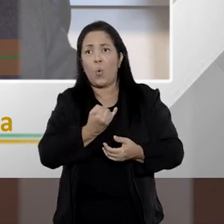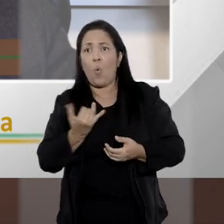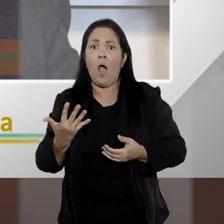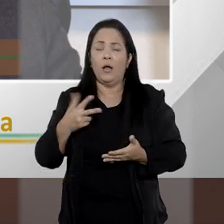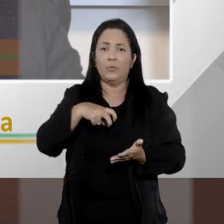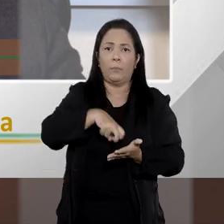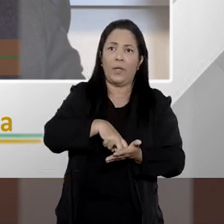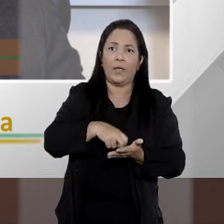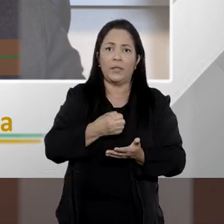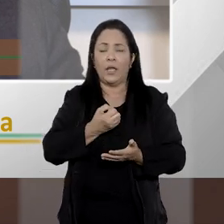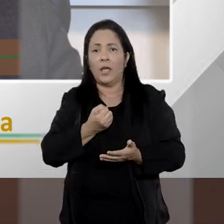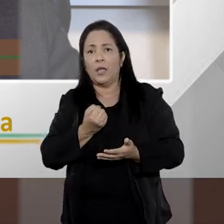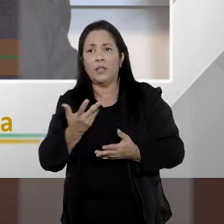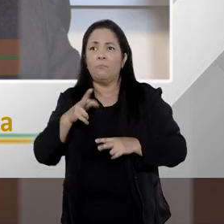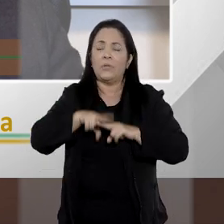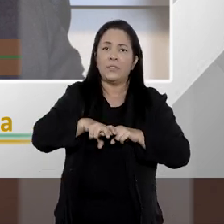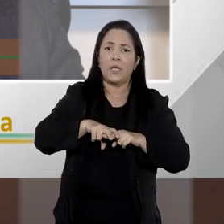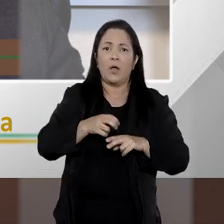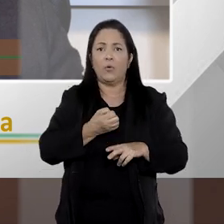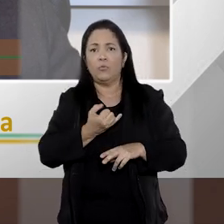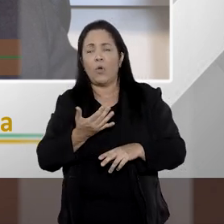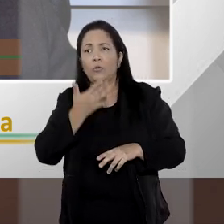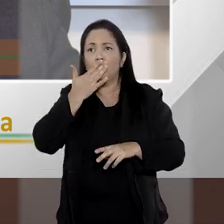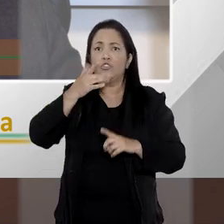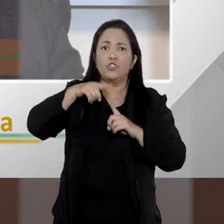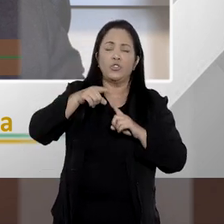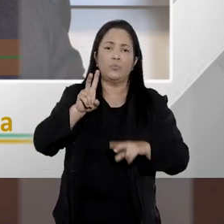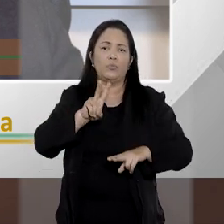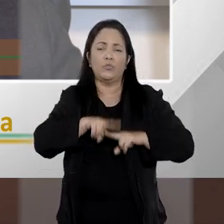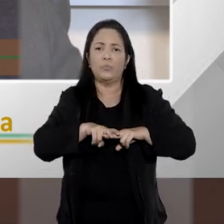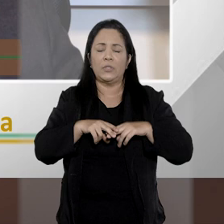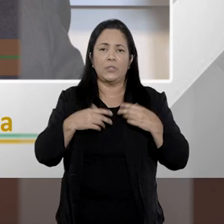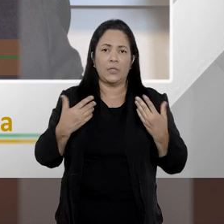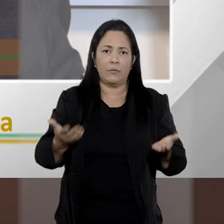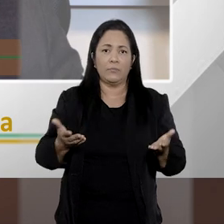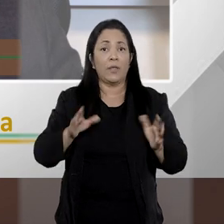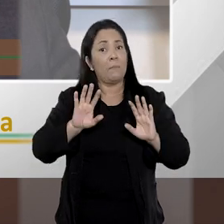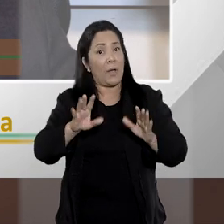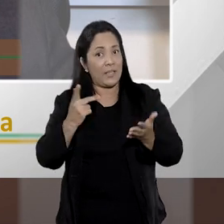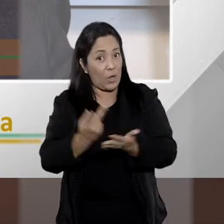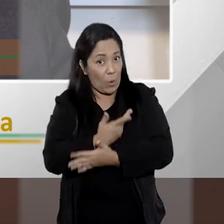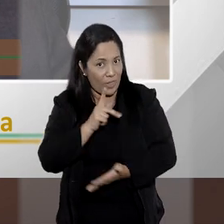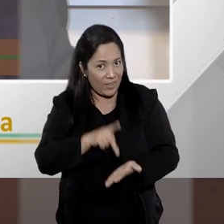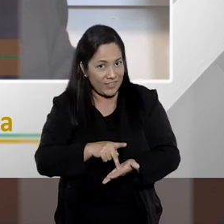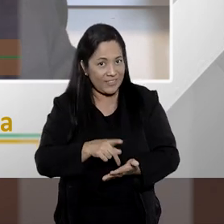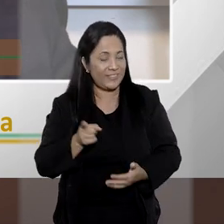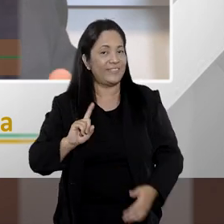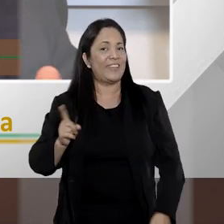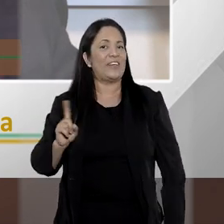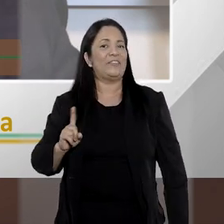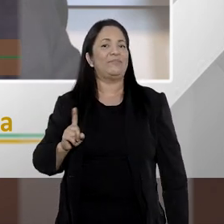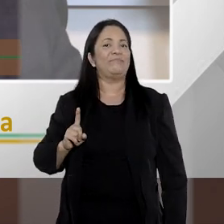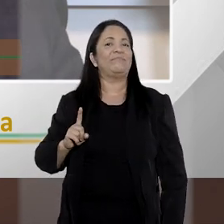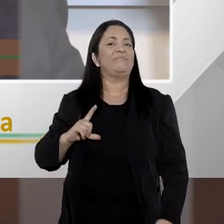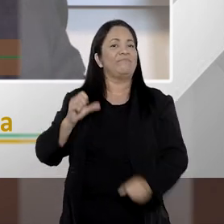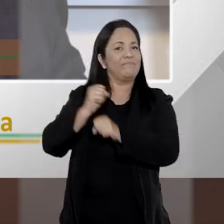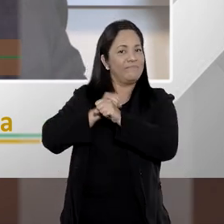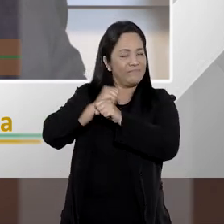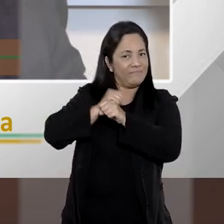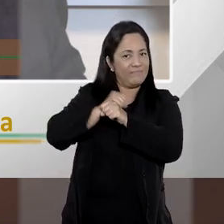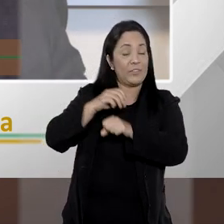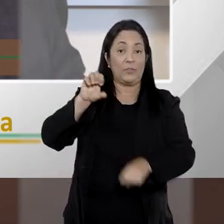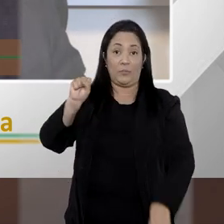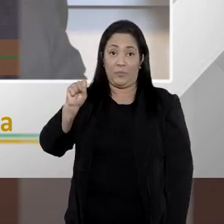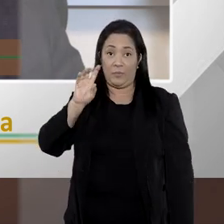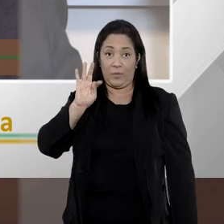cabe ao Estado também fornecer os elementos necessários para essa reintegração. Infelizmente, não é o que nós vemos. Durante muito tempo, o